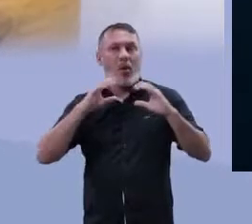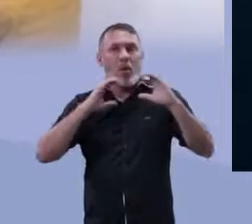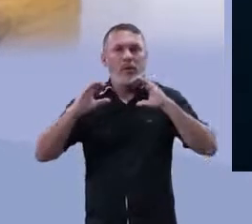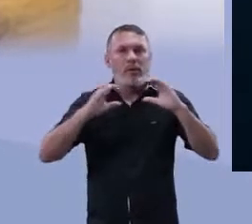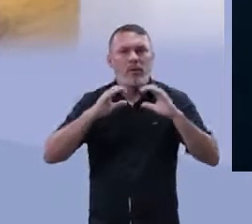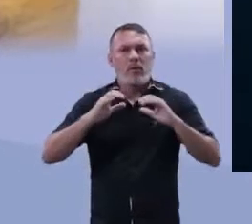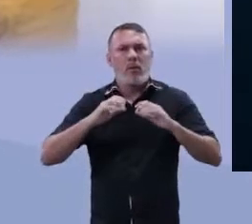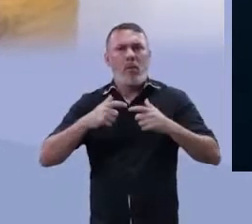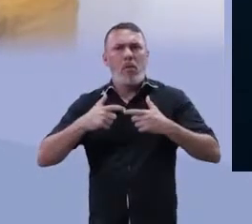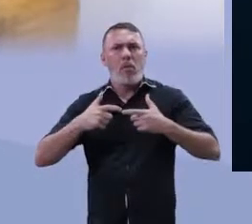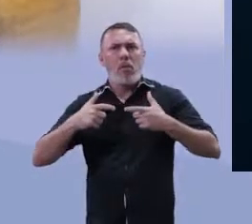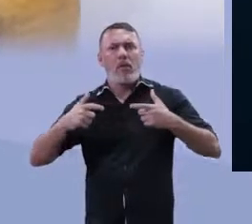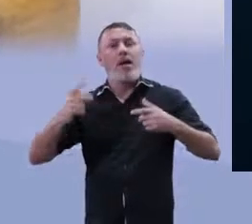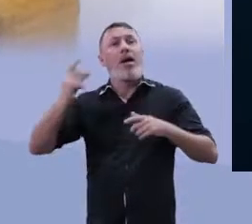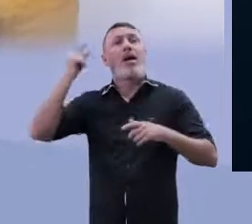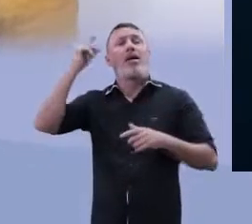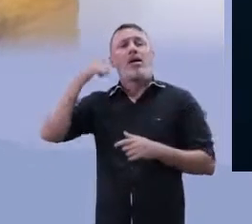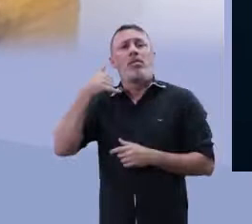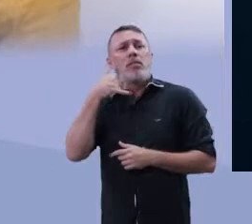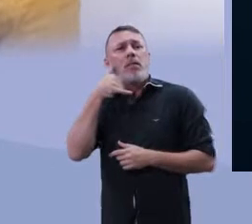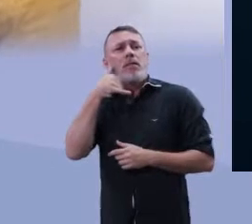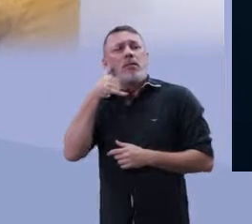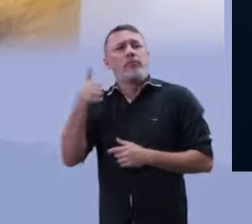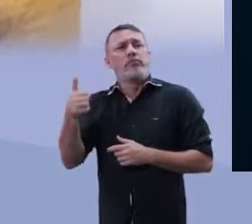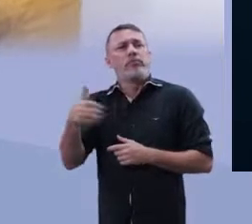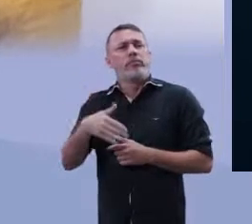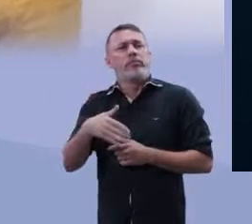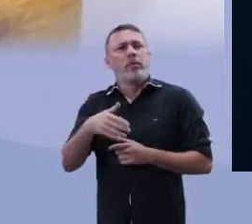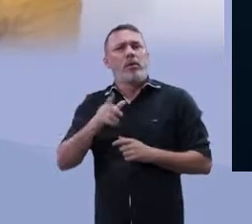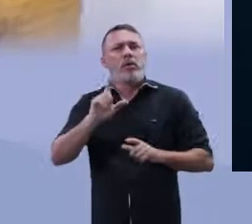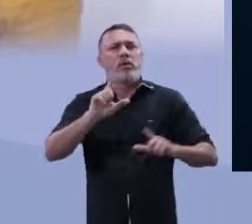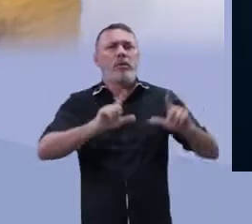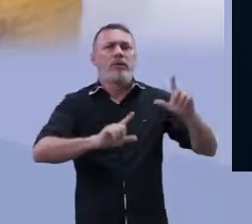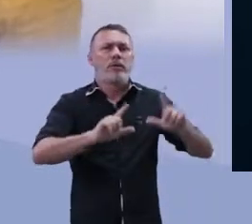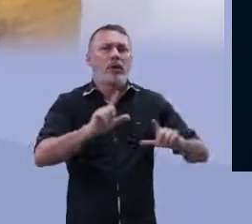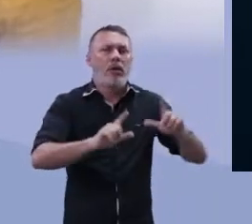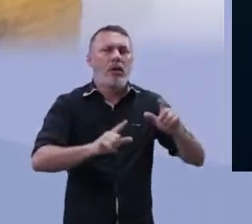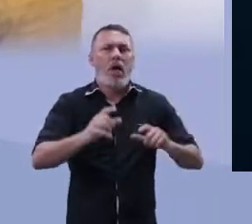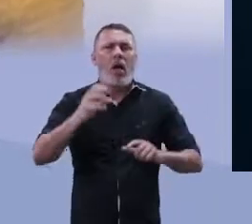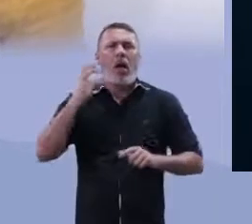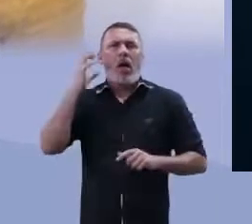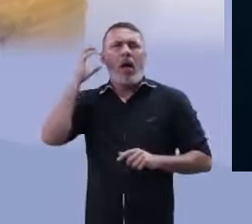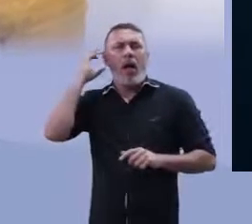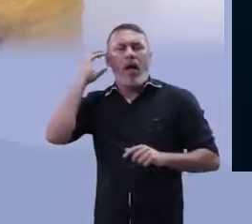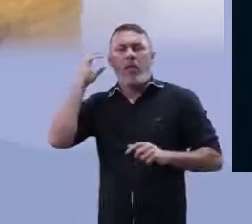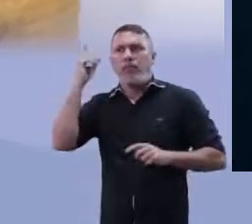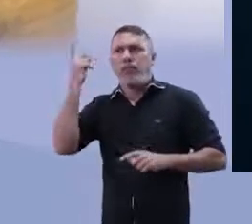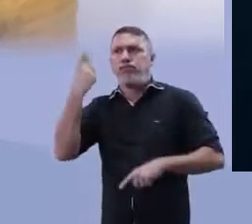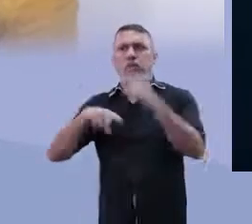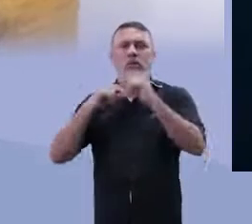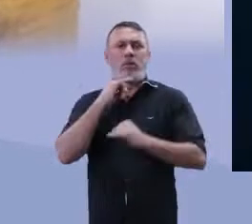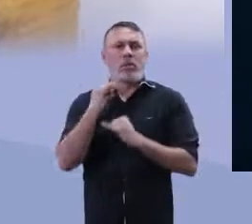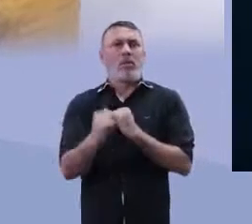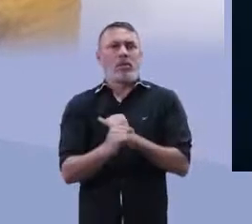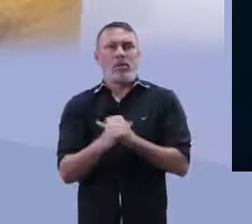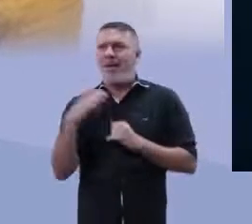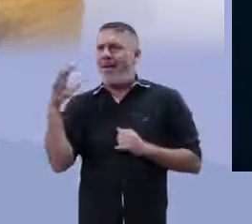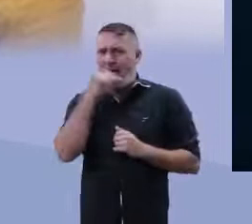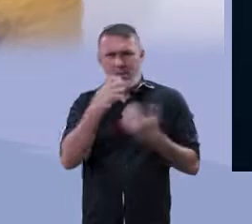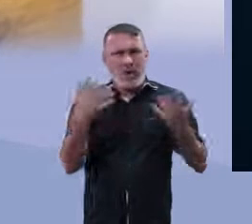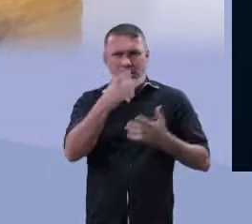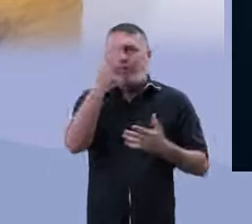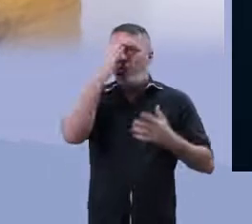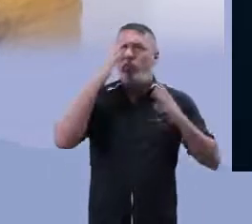comunicação evoluíram de um telefone, evoluíram de uma televisão, de um rádio, para a internet. Agora,